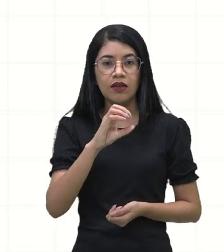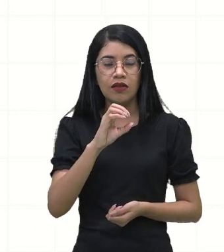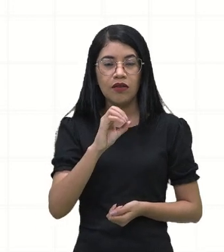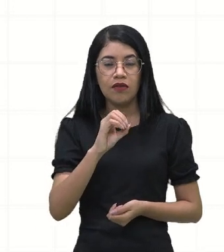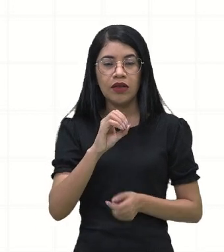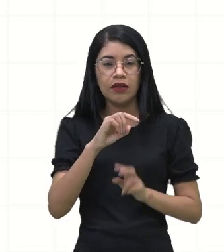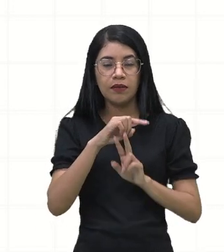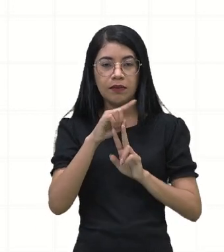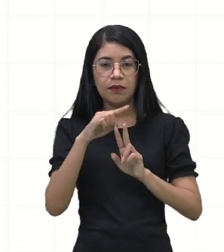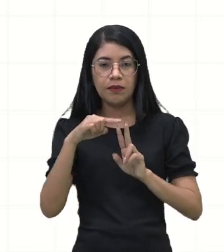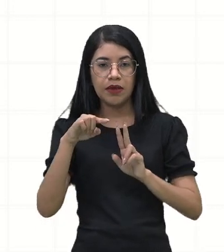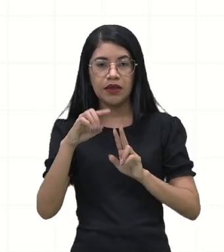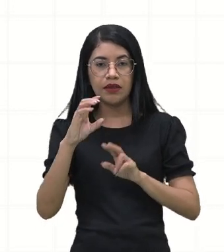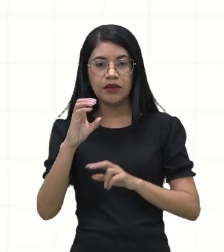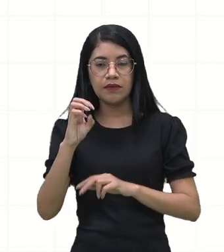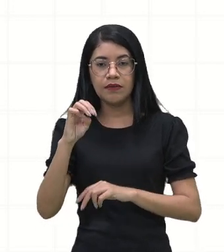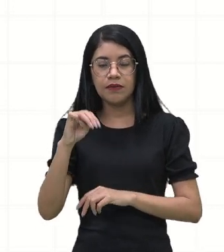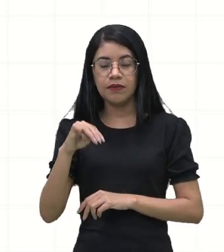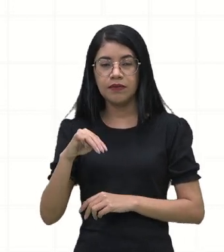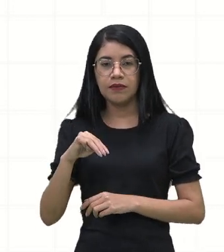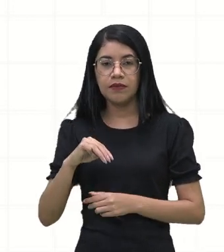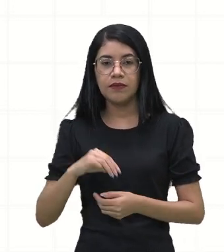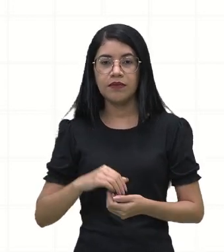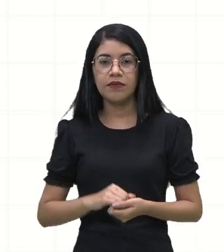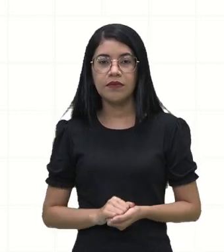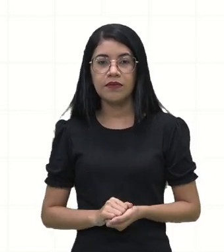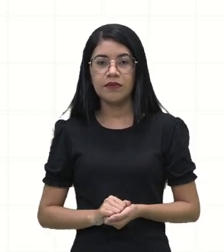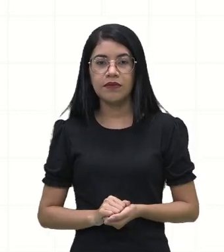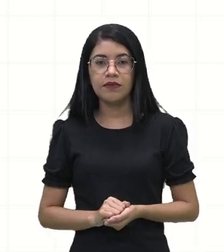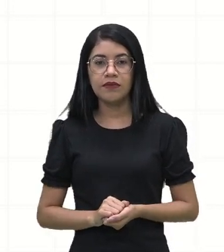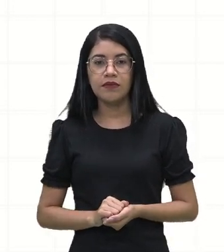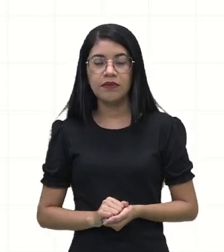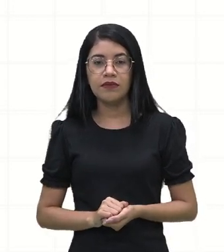π centímetros, tá?